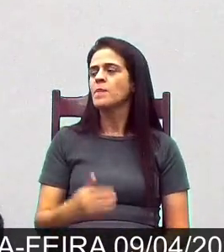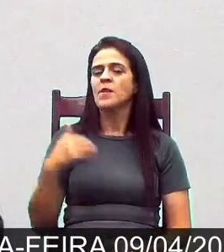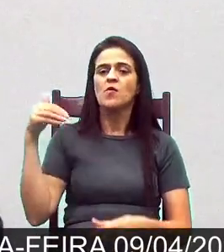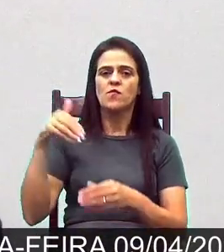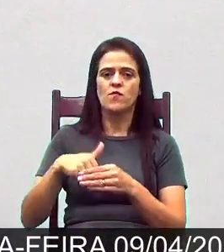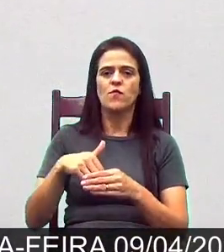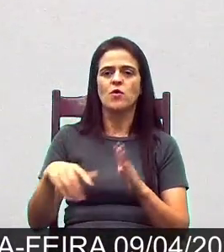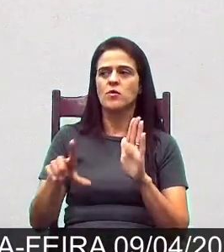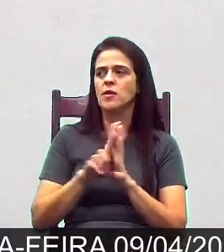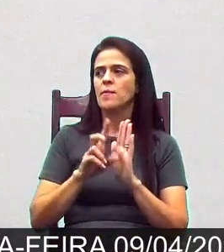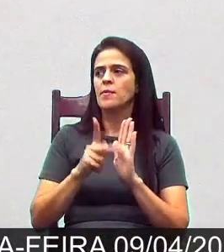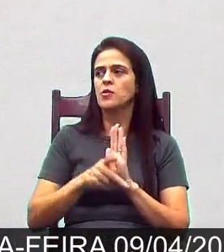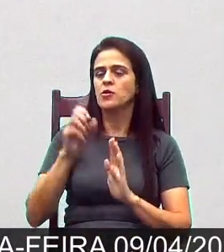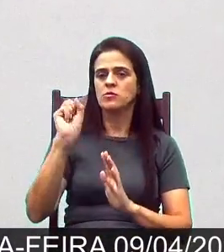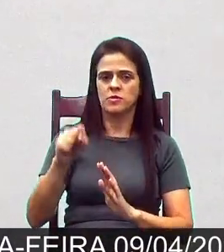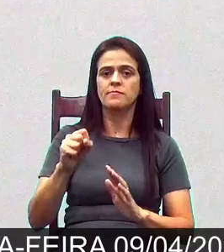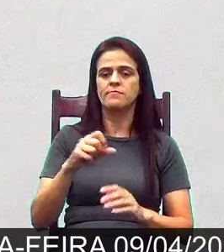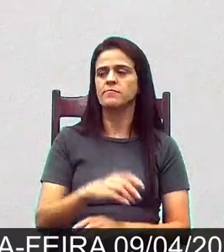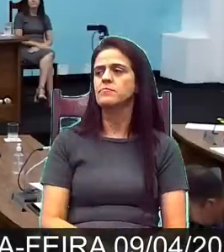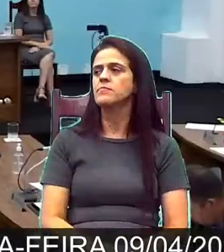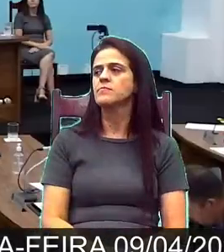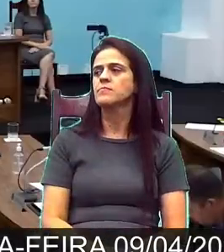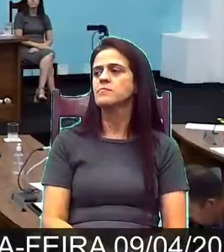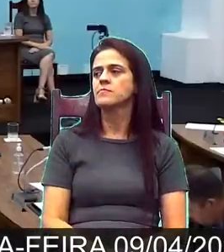voto é favorável, senhor presidente.